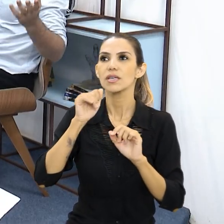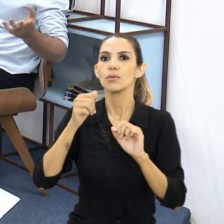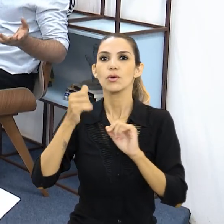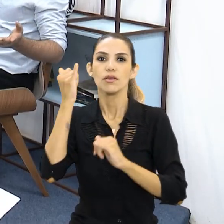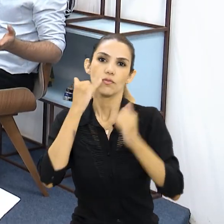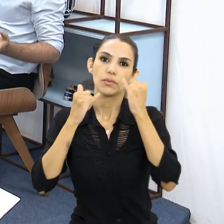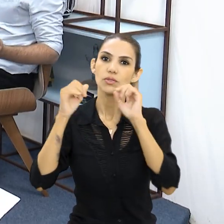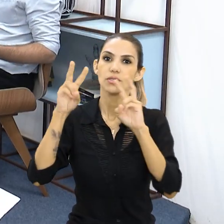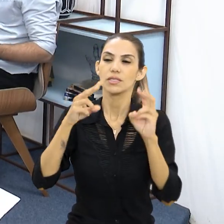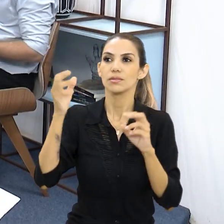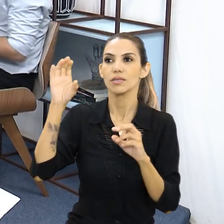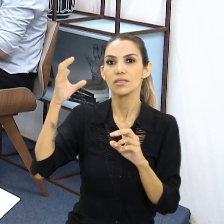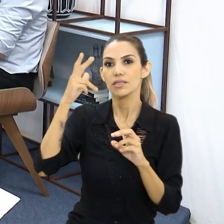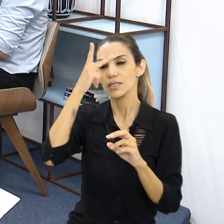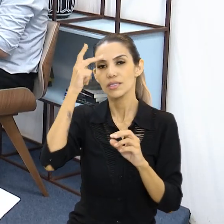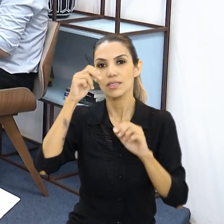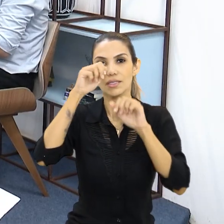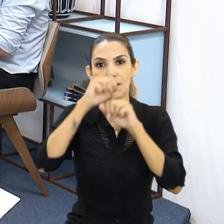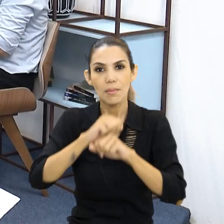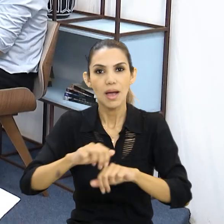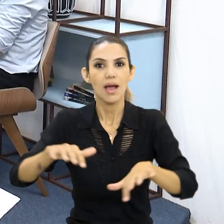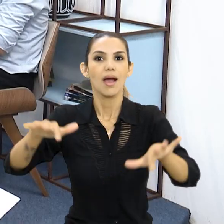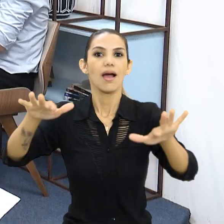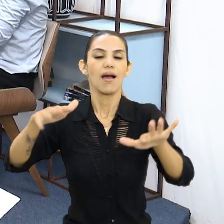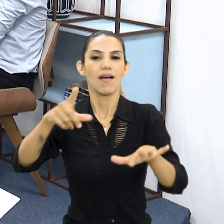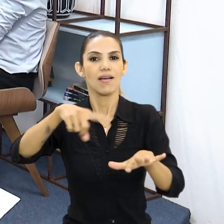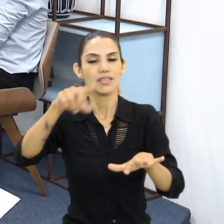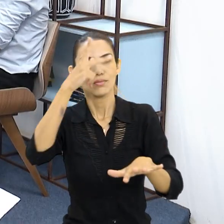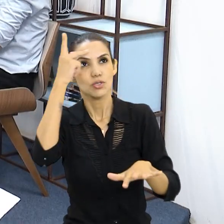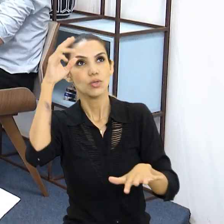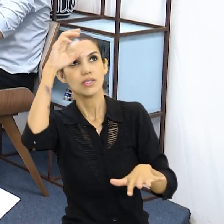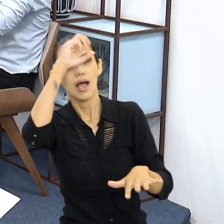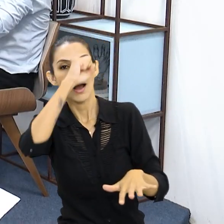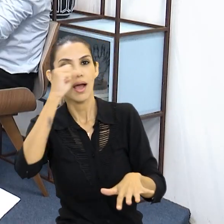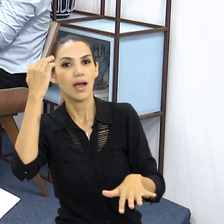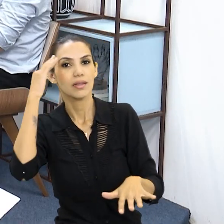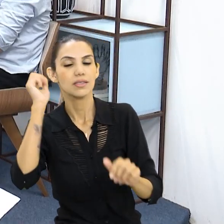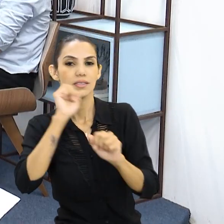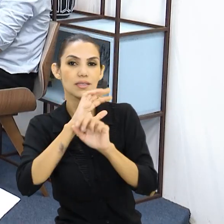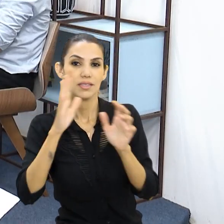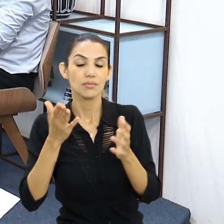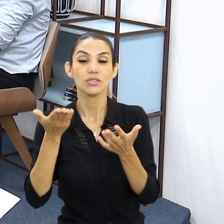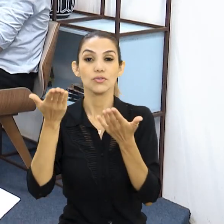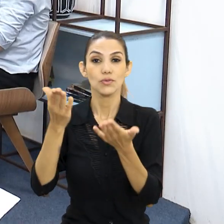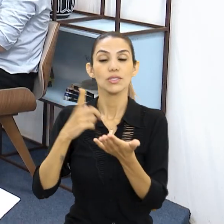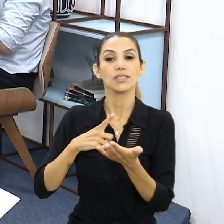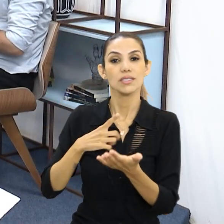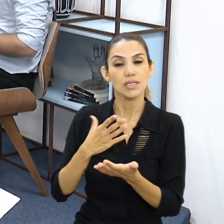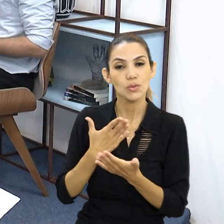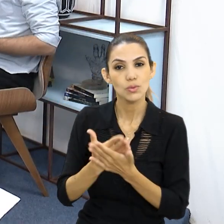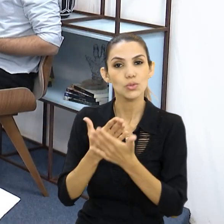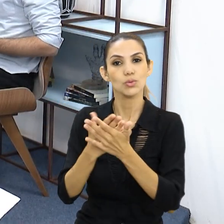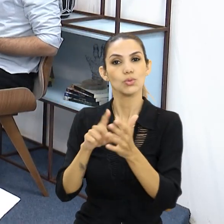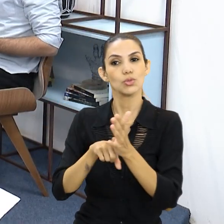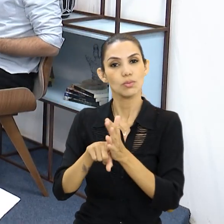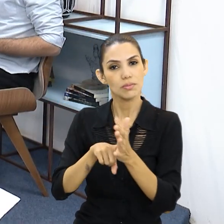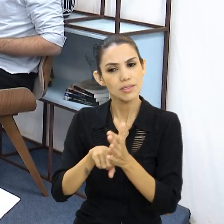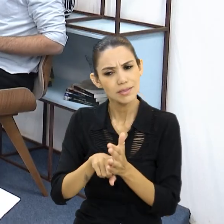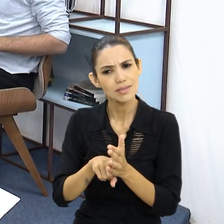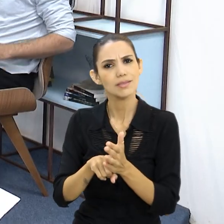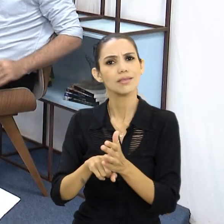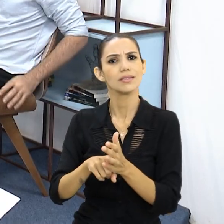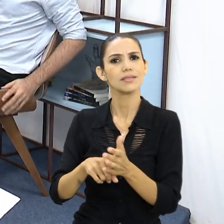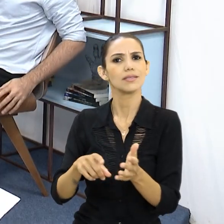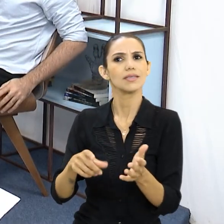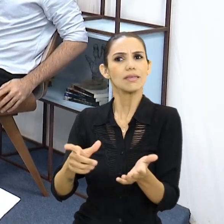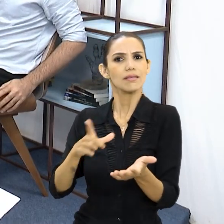forma acessível para o público, e aí vocês trazerem um site, trazerem uma pesquisa, trazerem um estudo que tem toda essa preocupação de